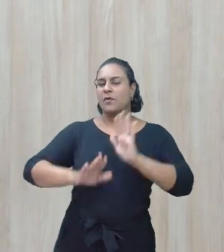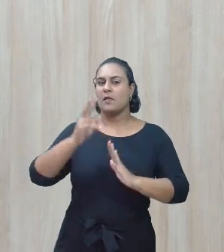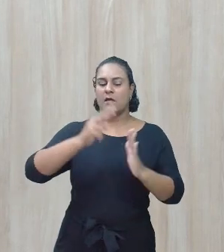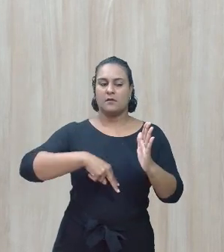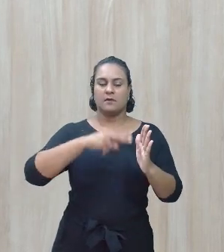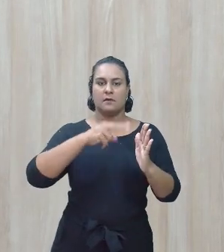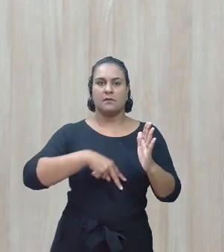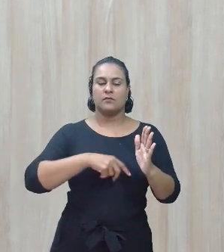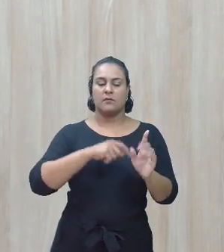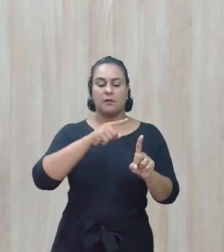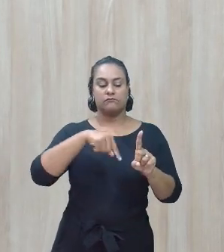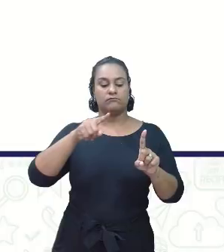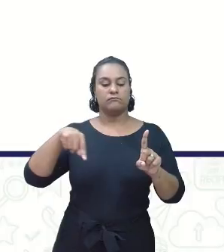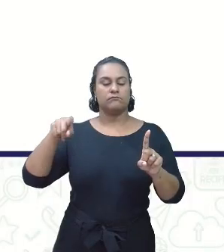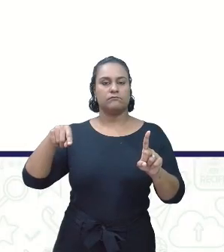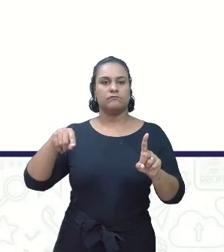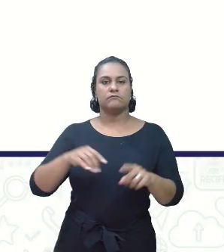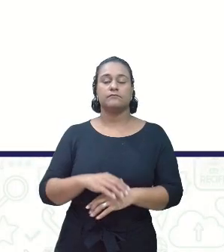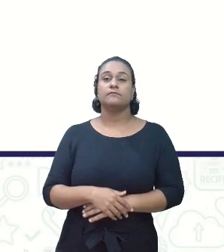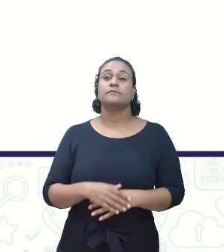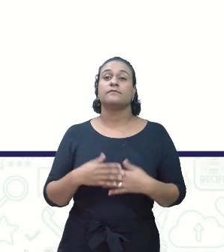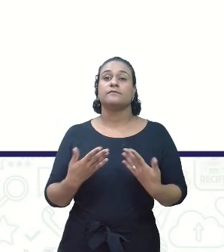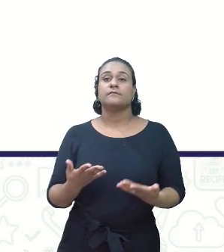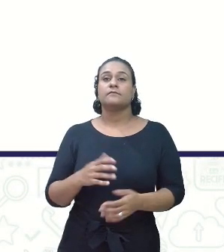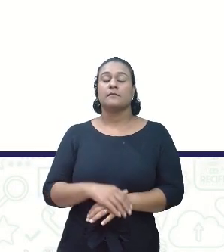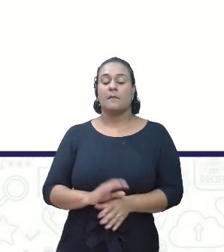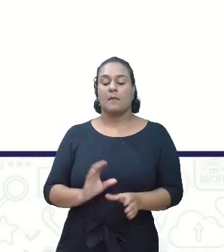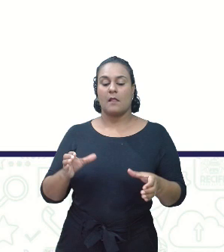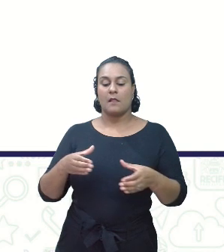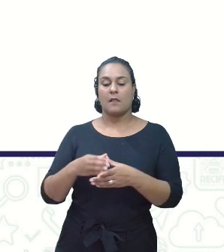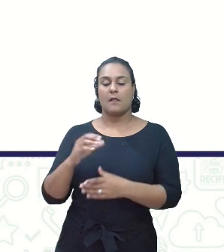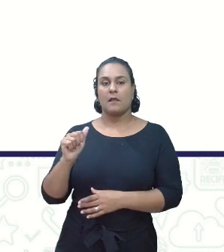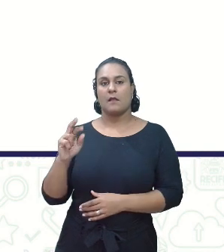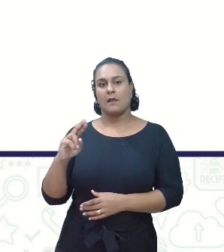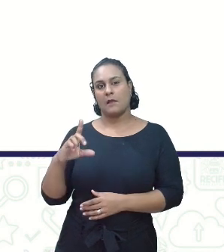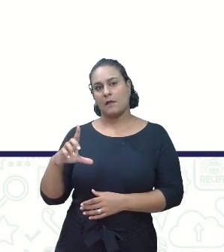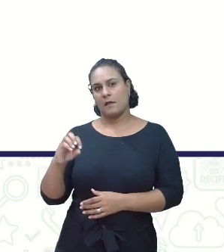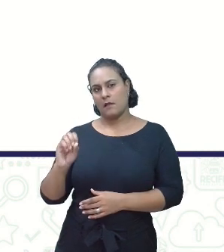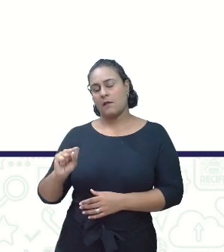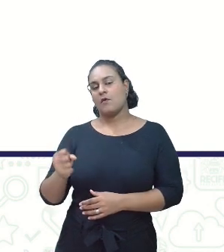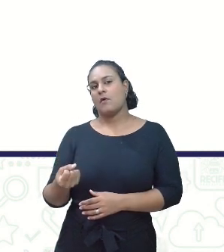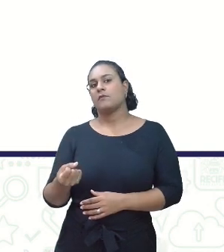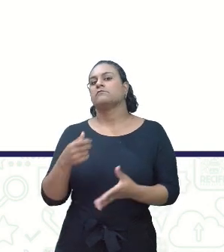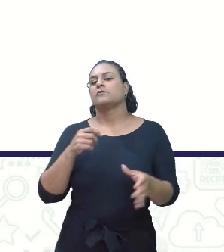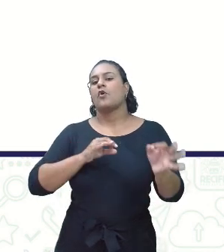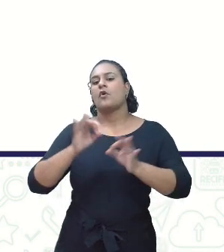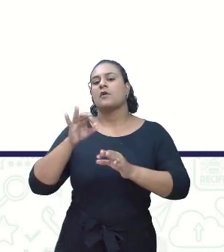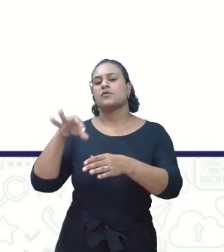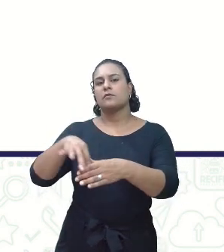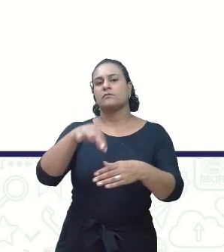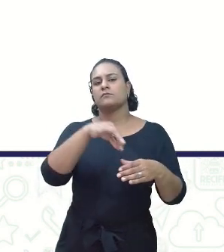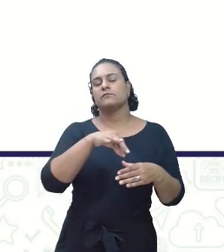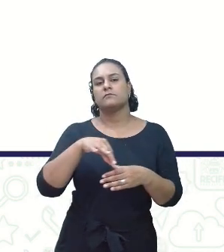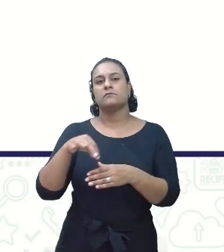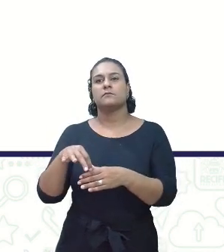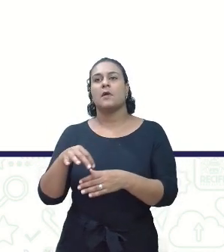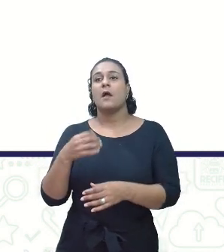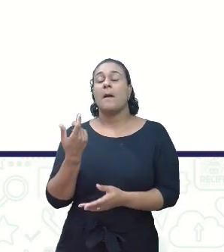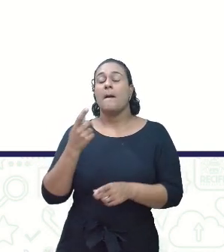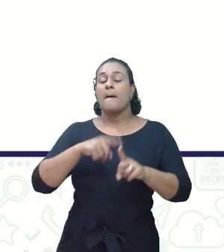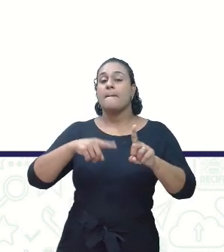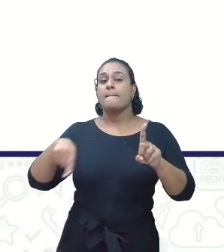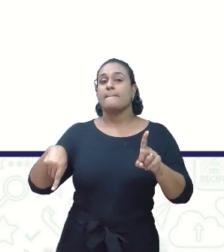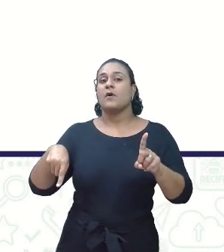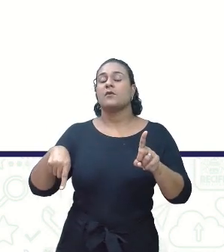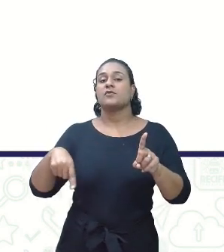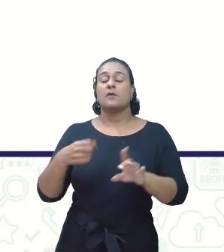de barra. A questão fala assim: a turma do Carlos organizou uma rifa. O gráfico mostra quantos alunos